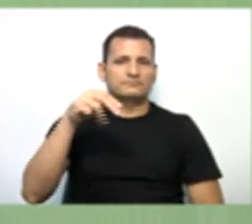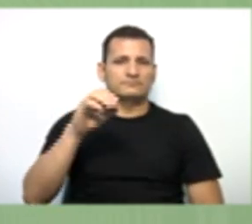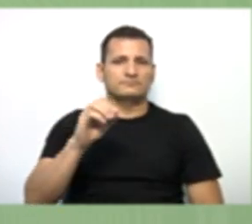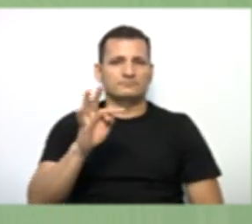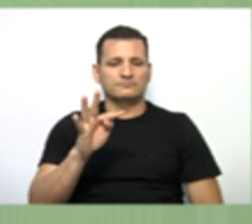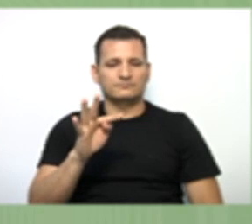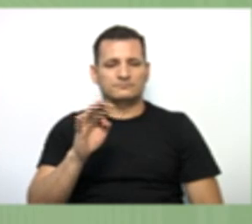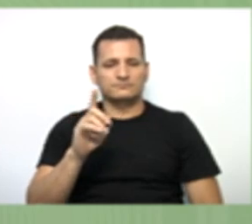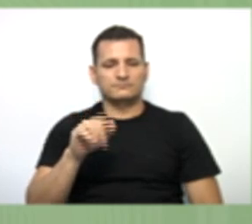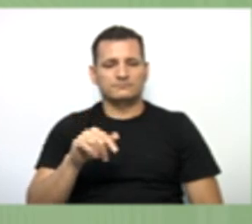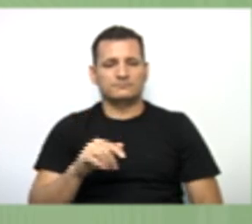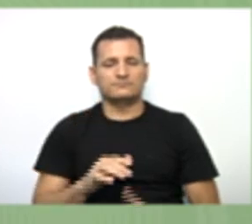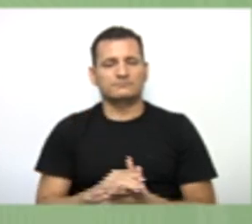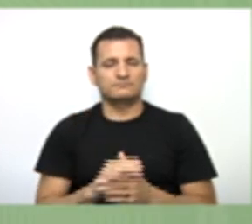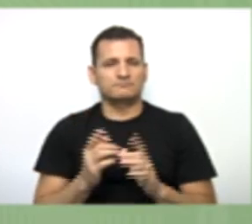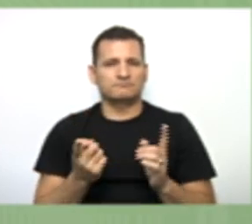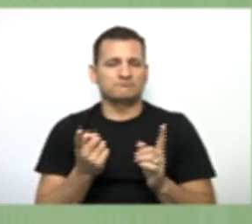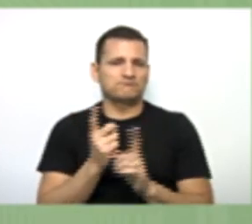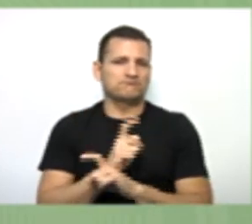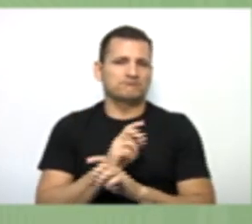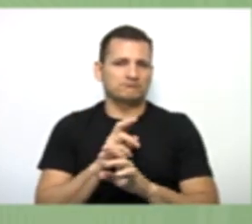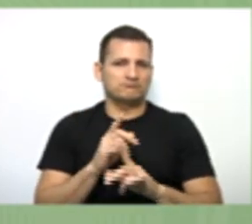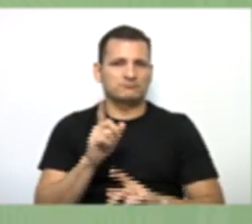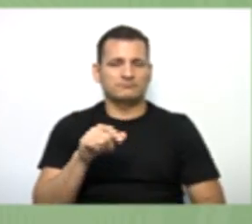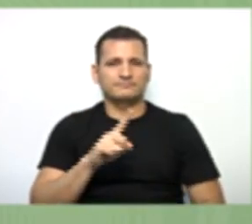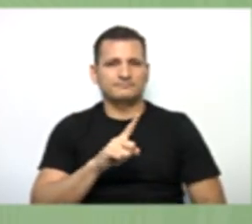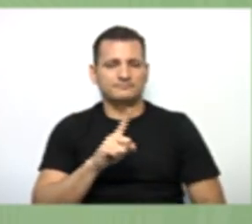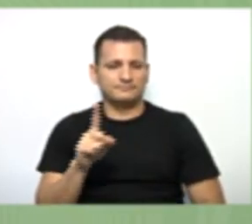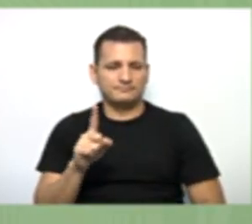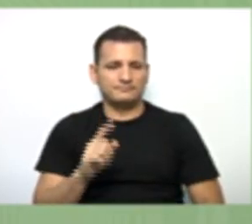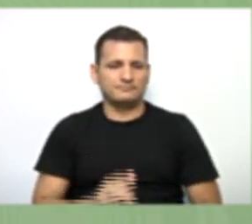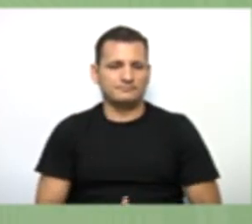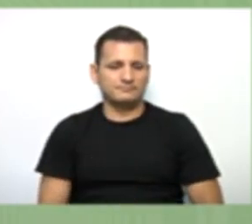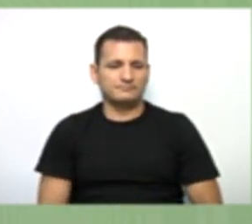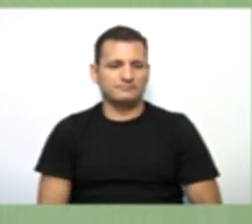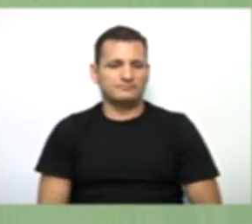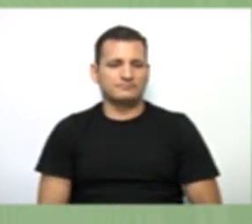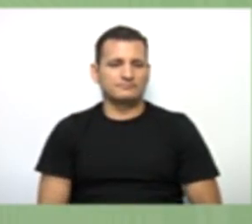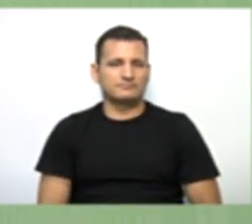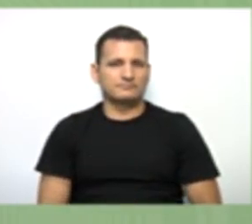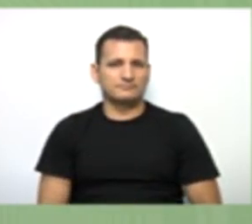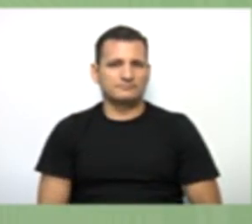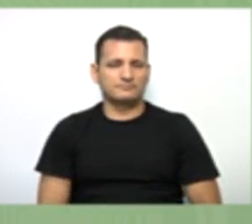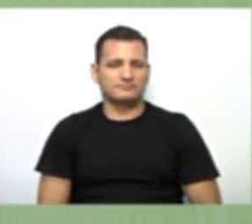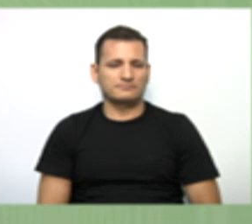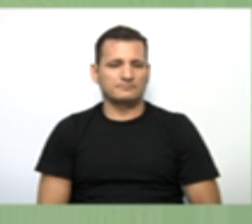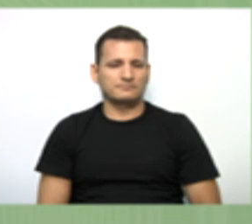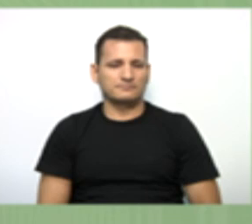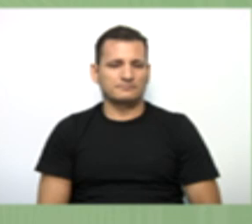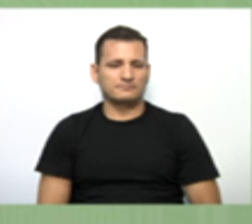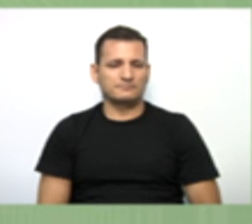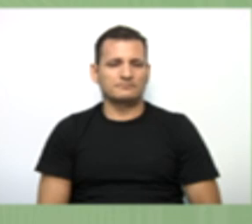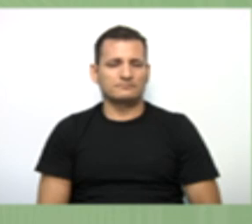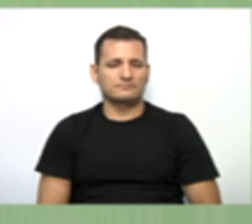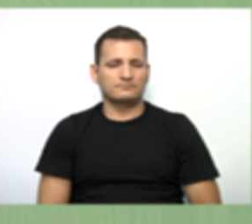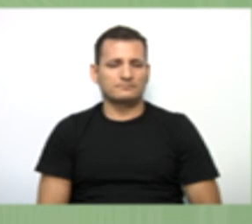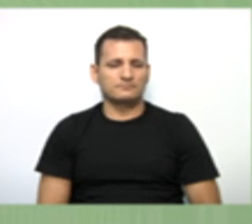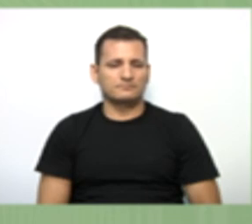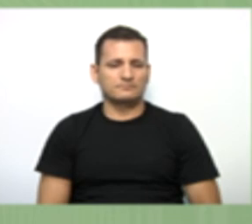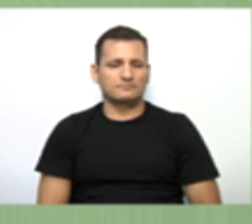um inversor, né? É ou não? Ele é um modo de produzir um valor oposto ao